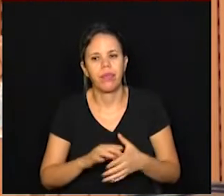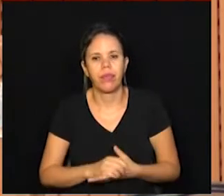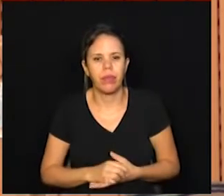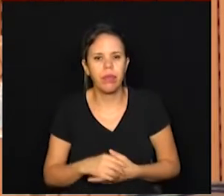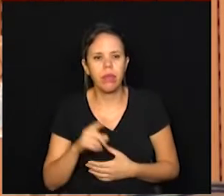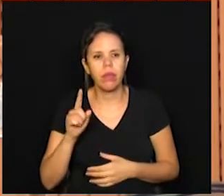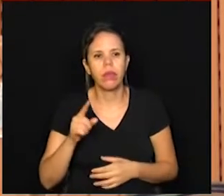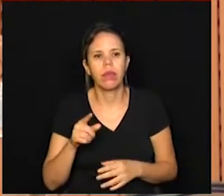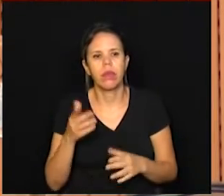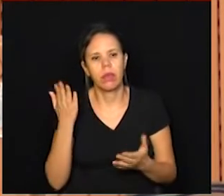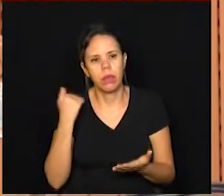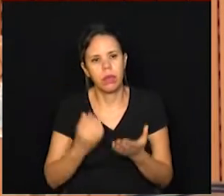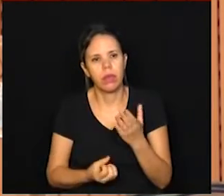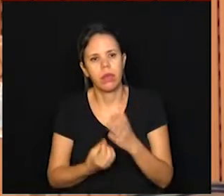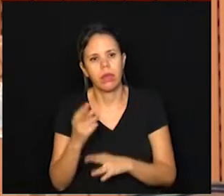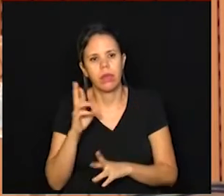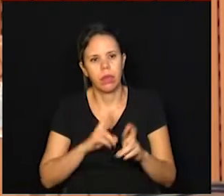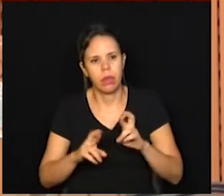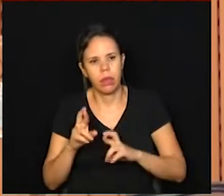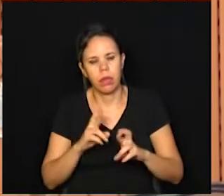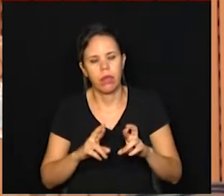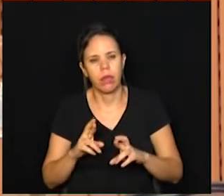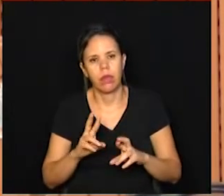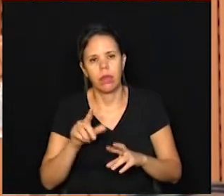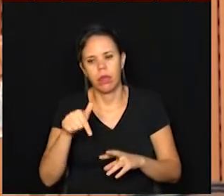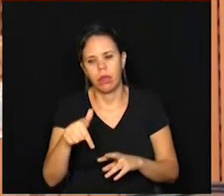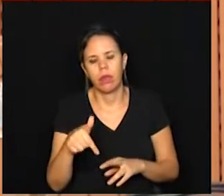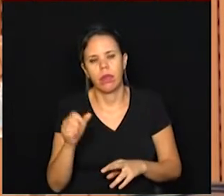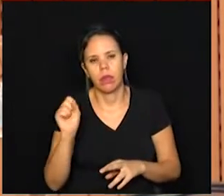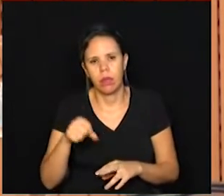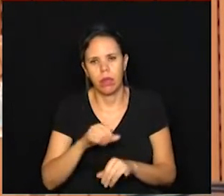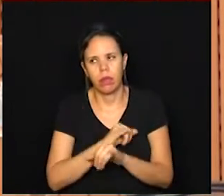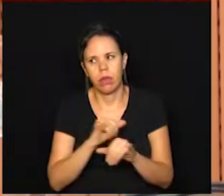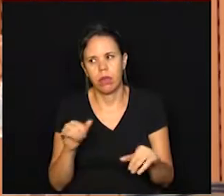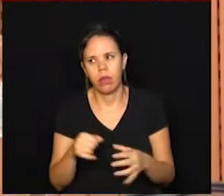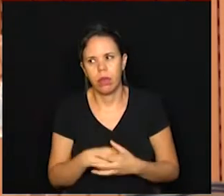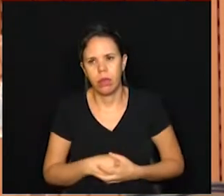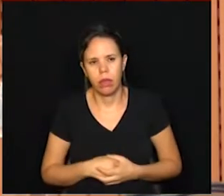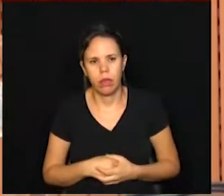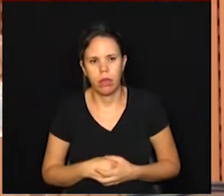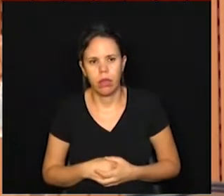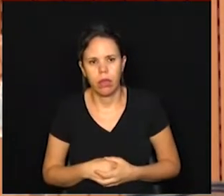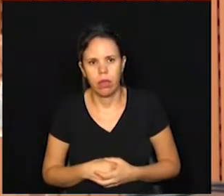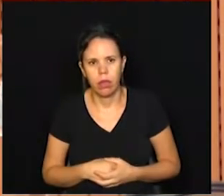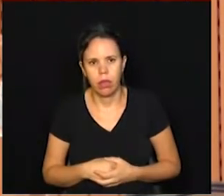à fonte, verificarmos para depois sim noticiarmos.